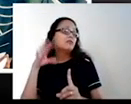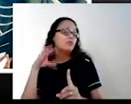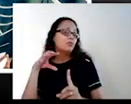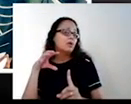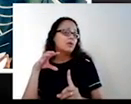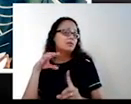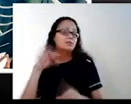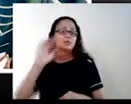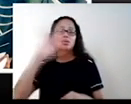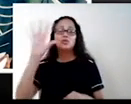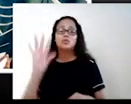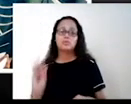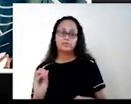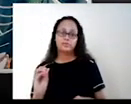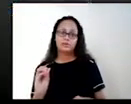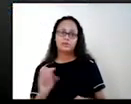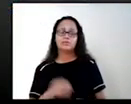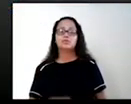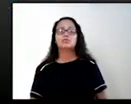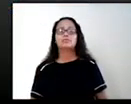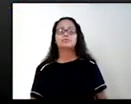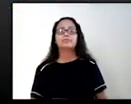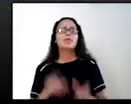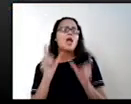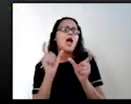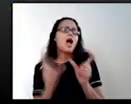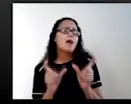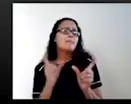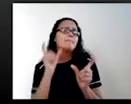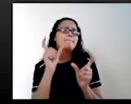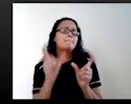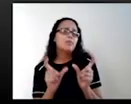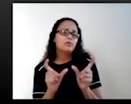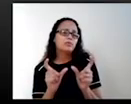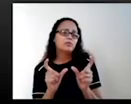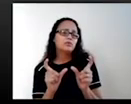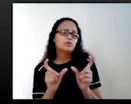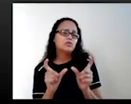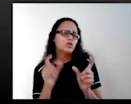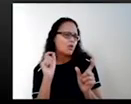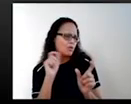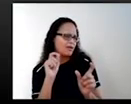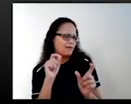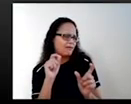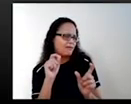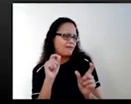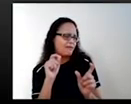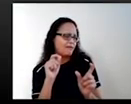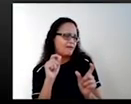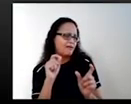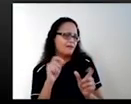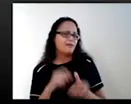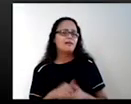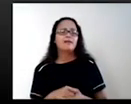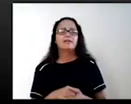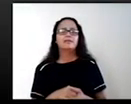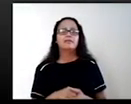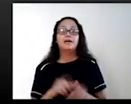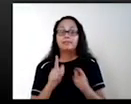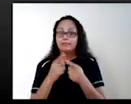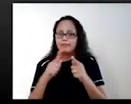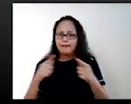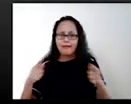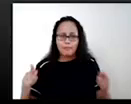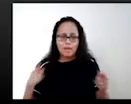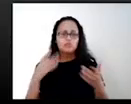dos africanos. Então, quanto à morfologia, tá? O que é a morfologia? É uma área da gramática